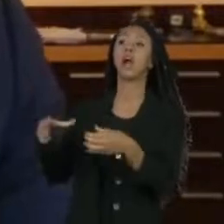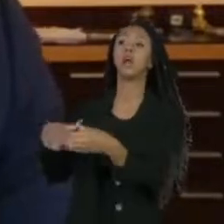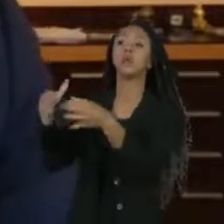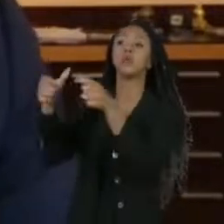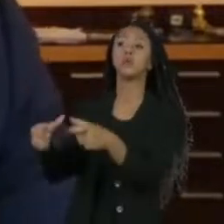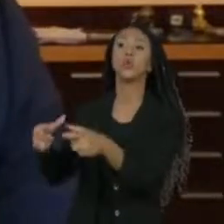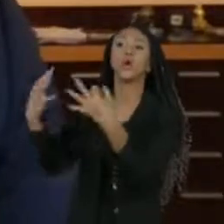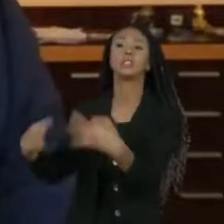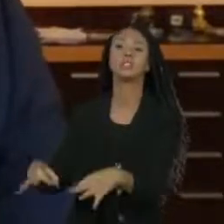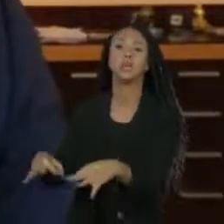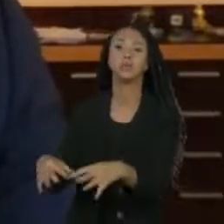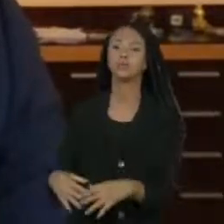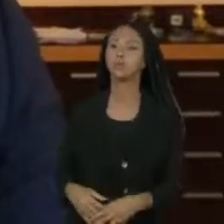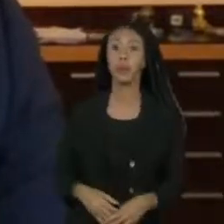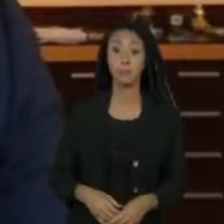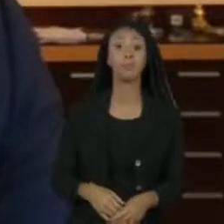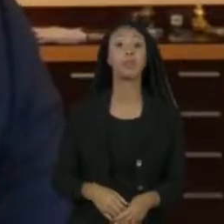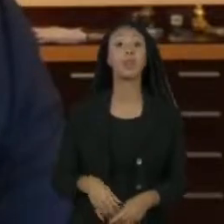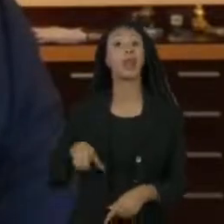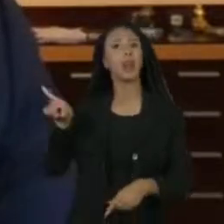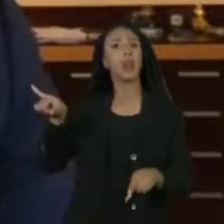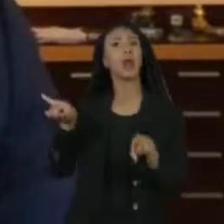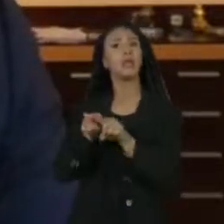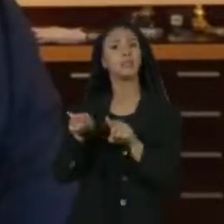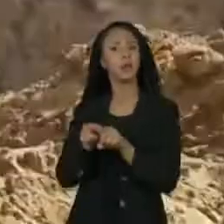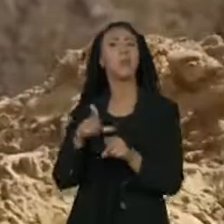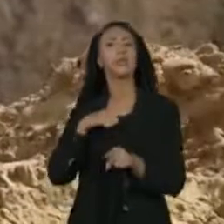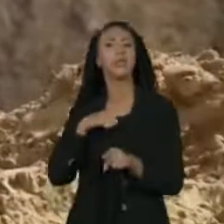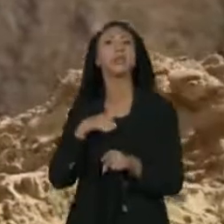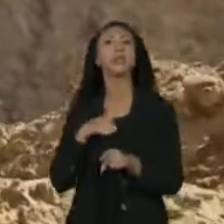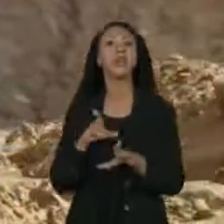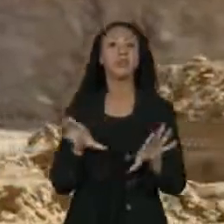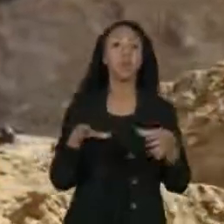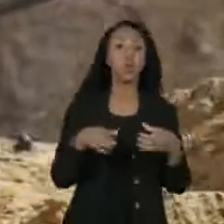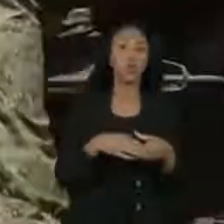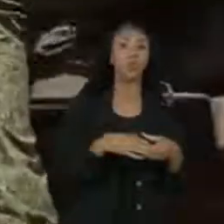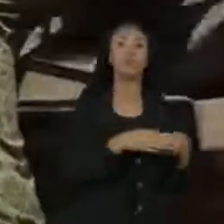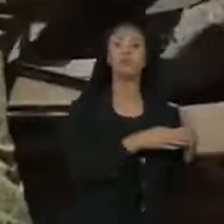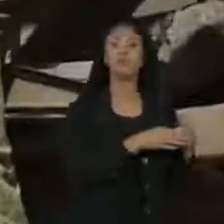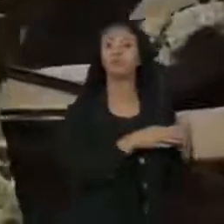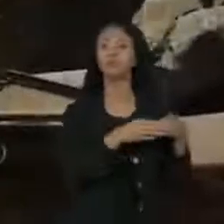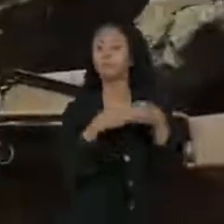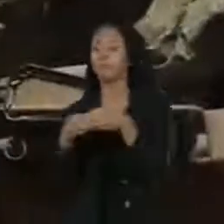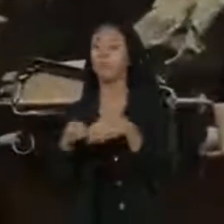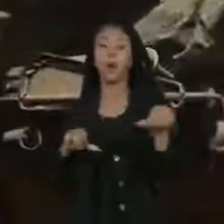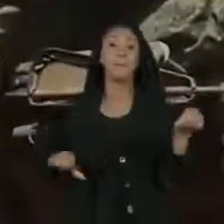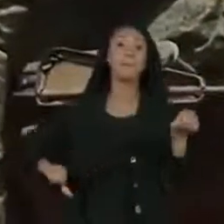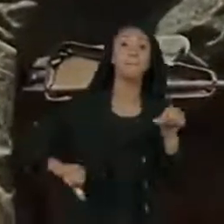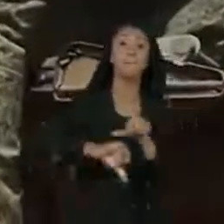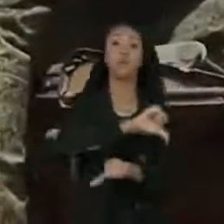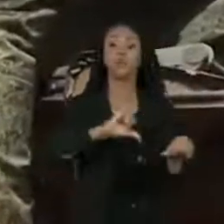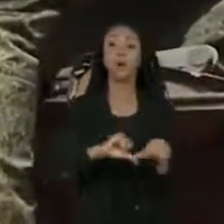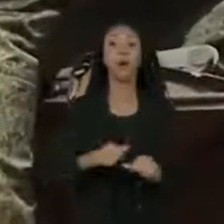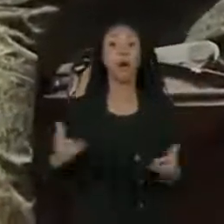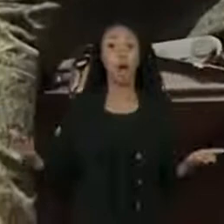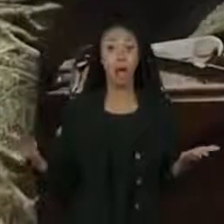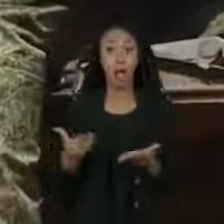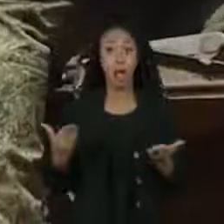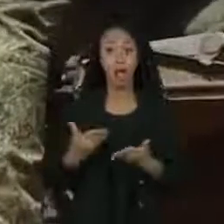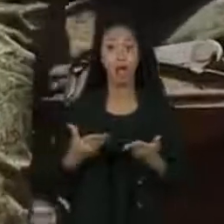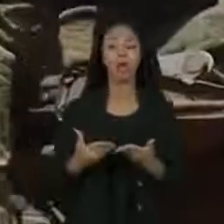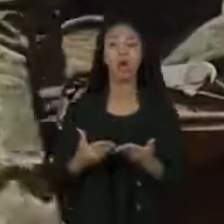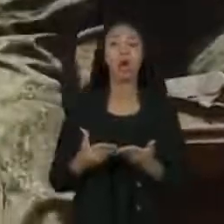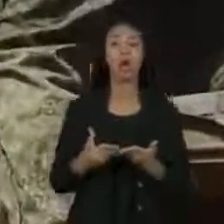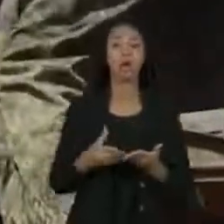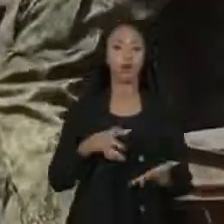de mortes das tropas Moscou chegou a trocar o comando de seu exército no campo de batalha agora ele comentou a reportagem antes